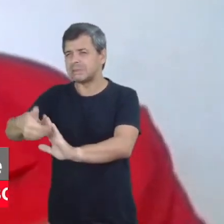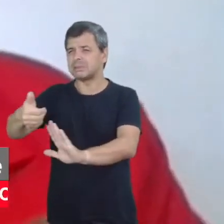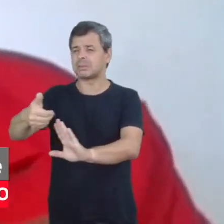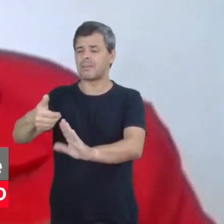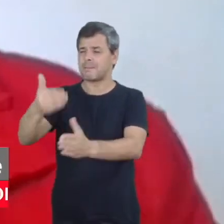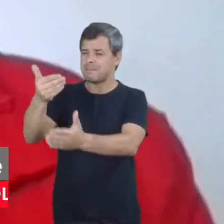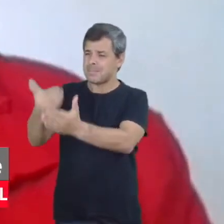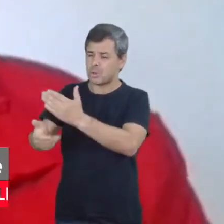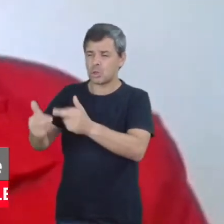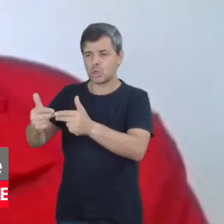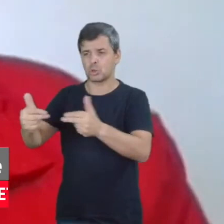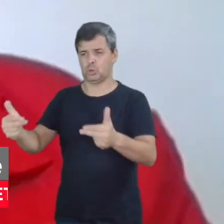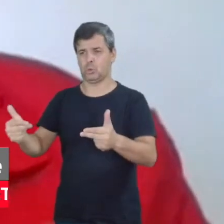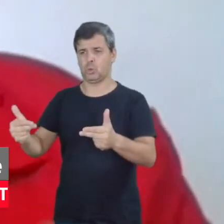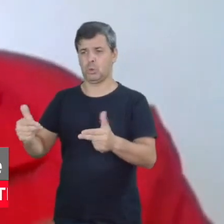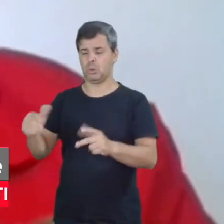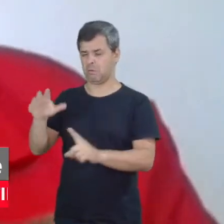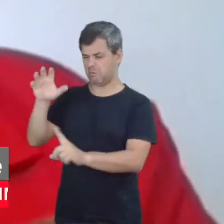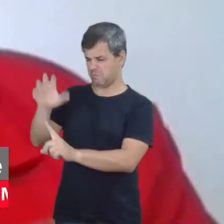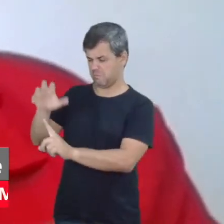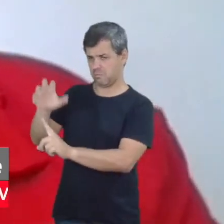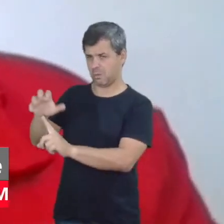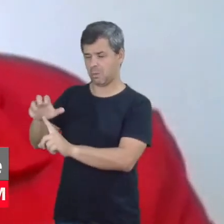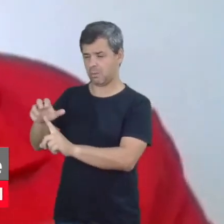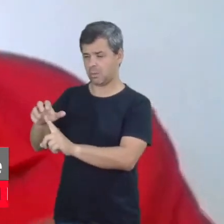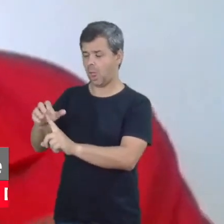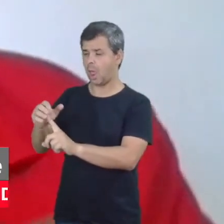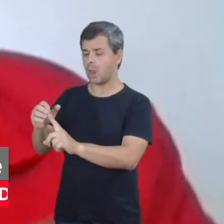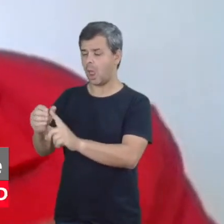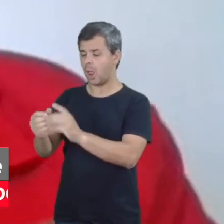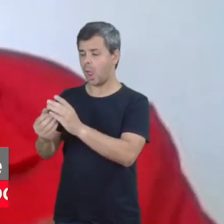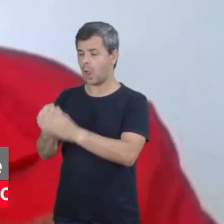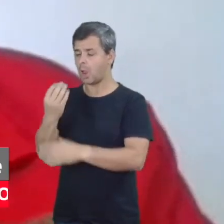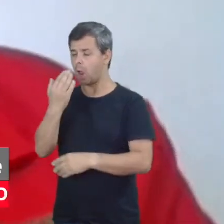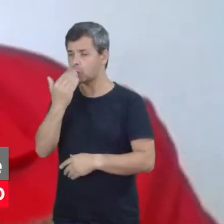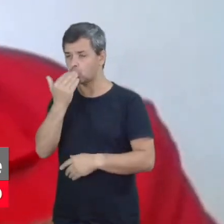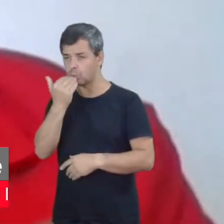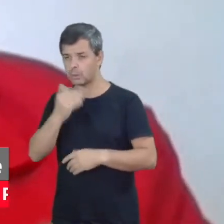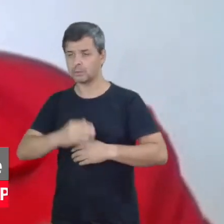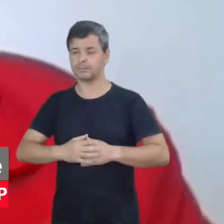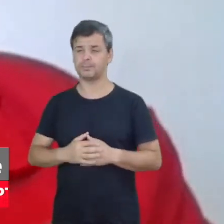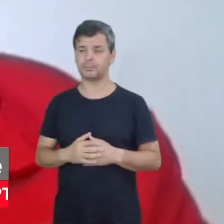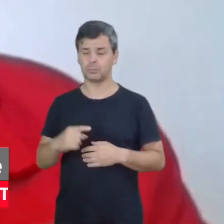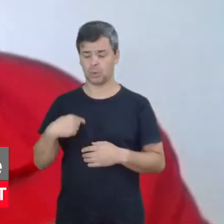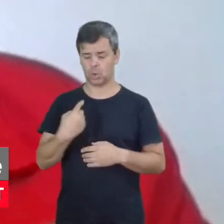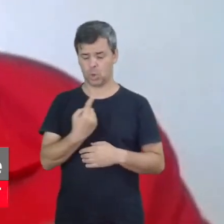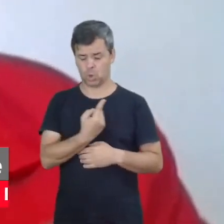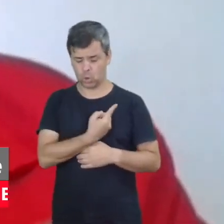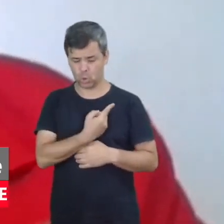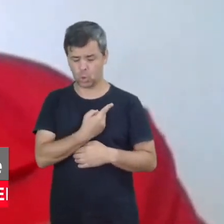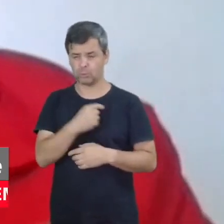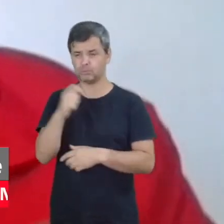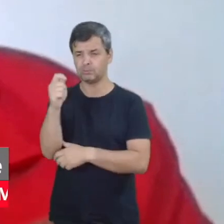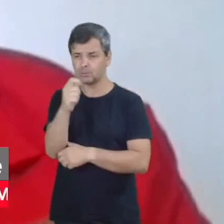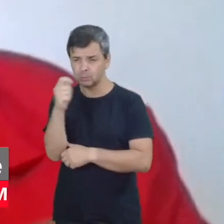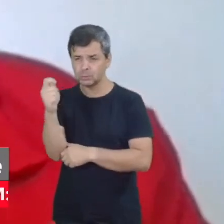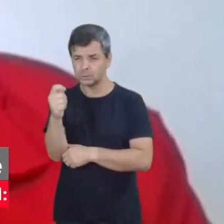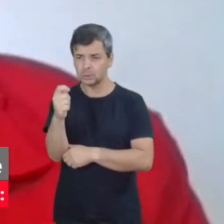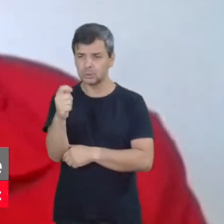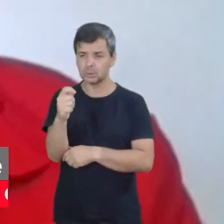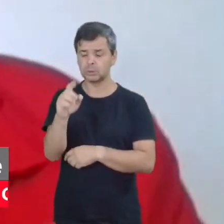tudo. Teve um impacto muito grande na produção. E, enfim, todos nós aqui do estado, diretamente